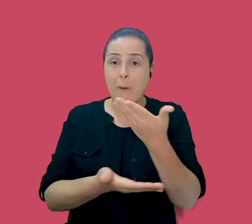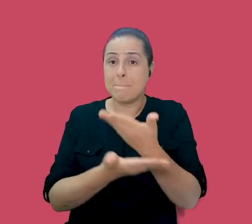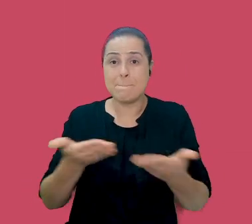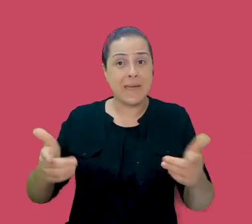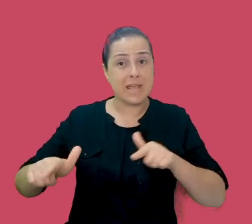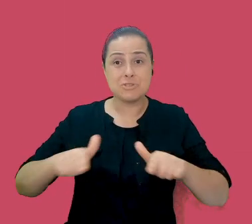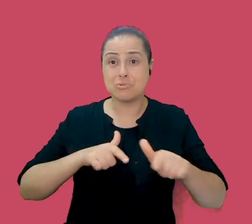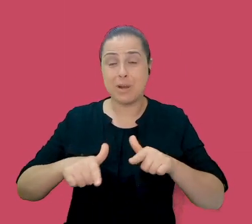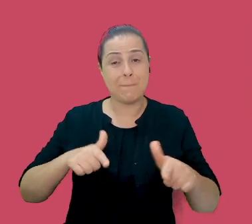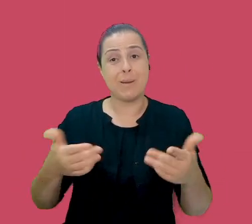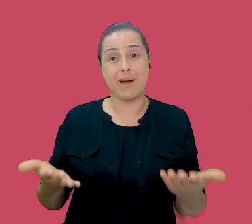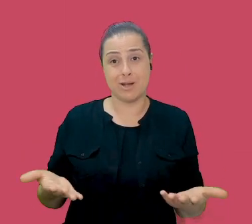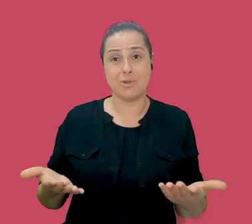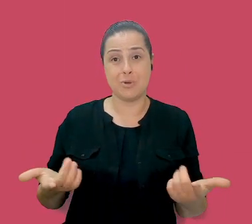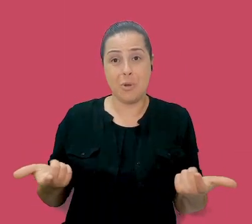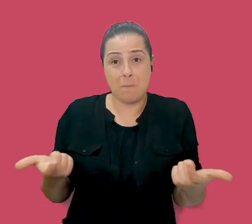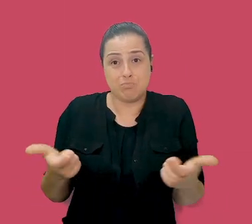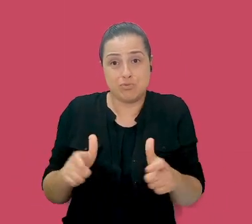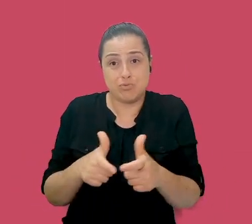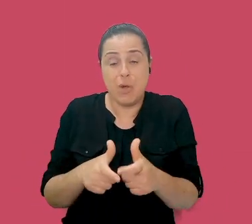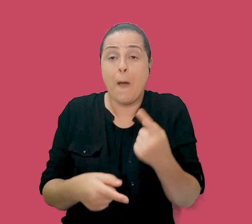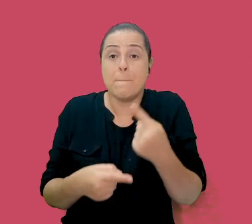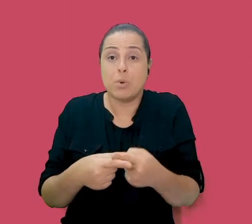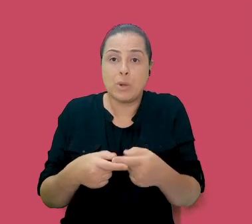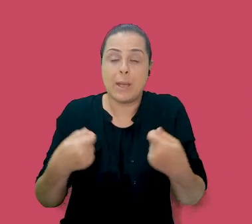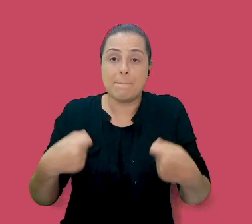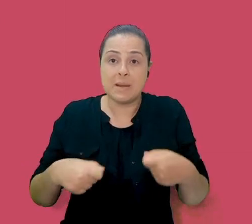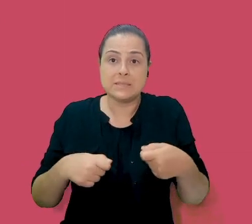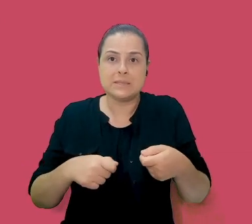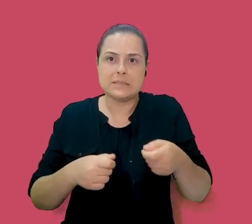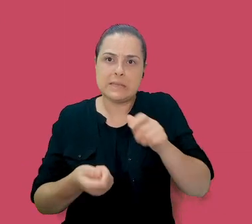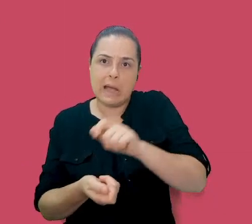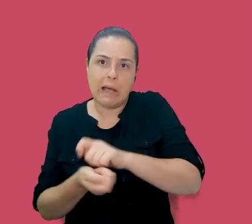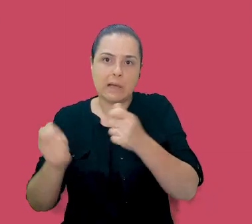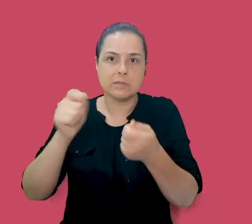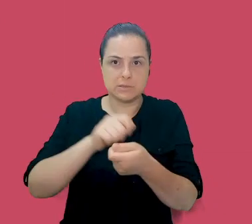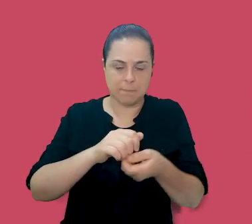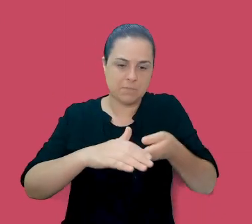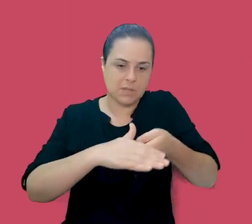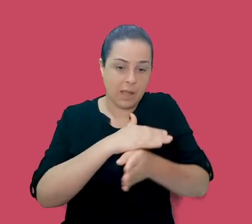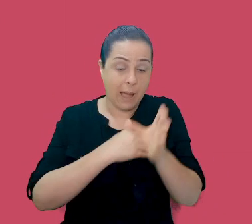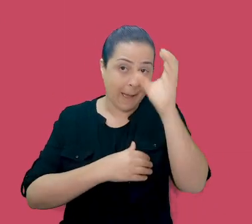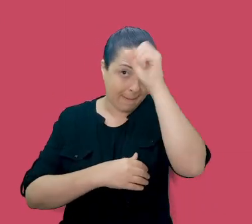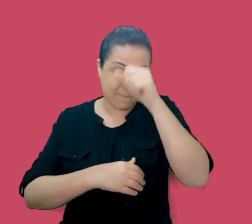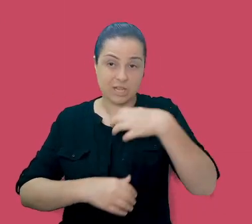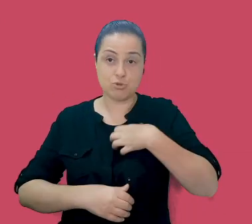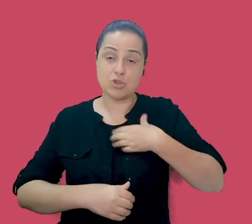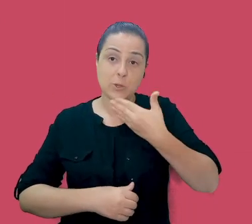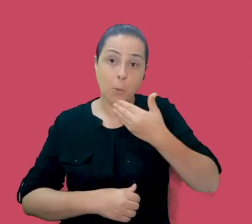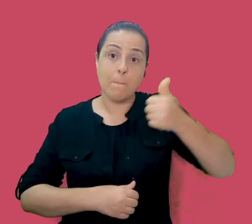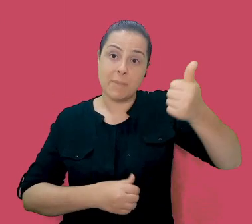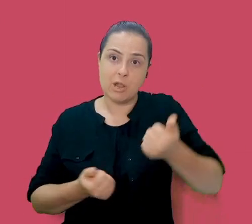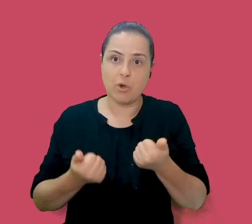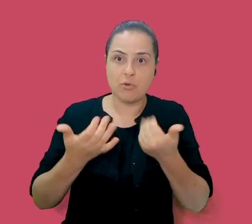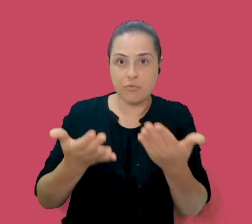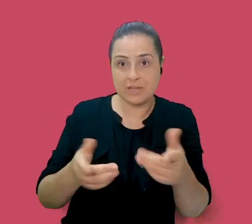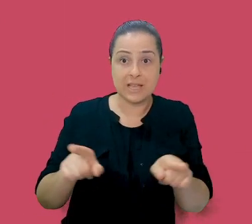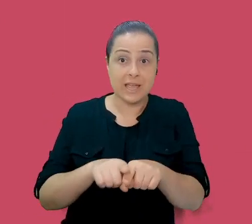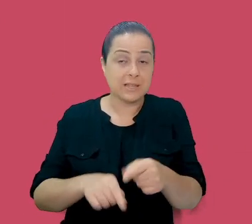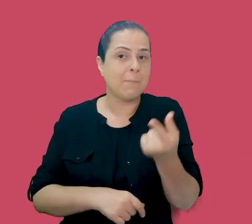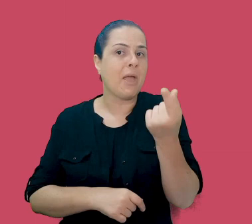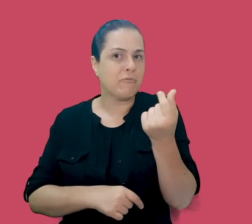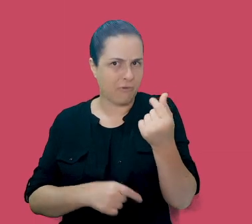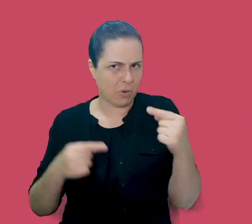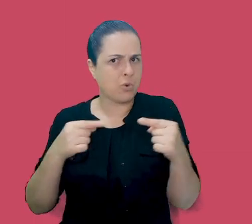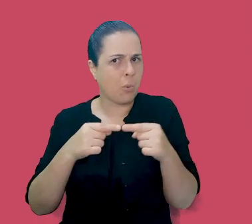souberem começar a usar de uma maneira melhor e não começar a precificar de uma maneira mais bem feita o